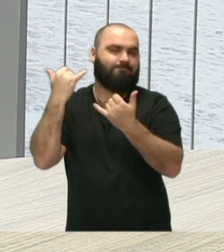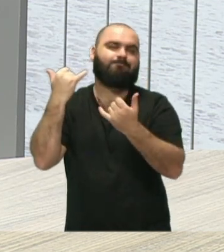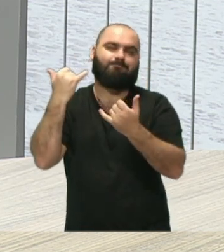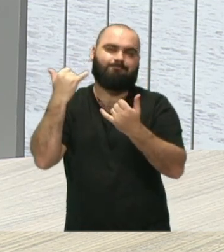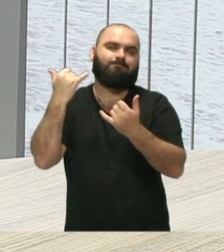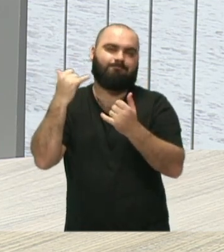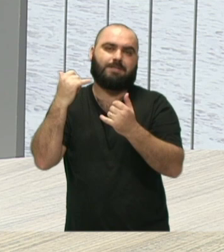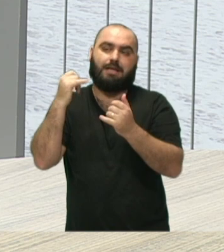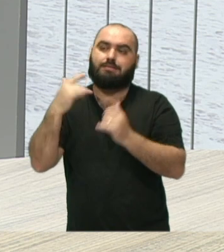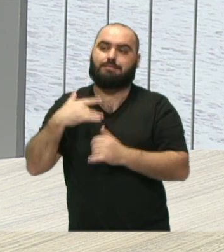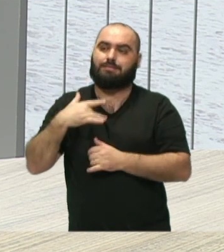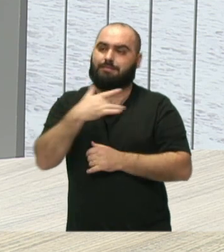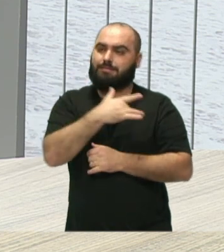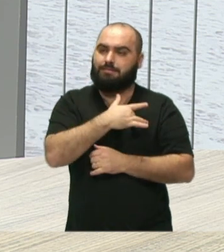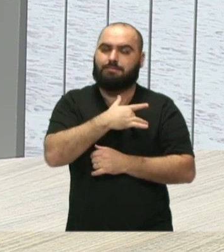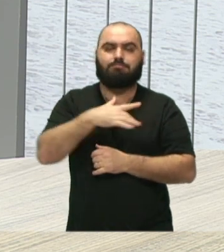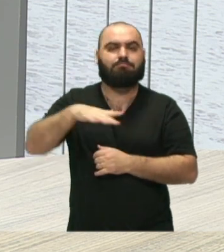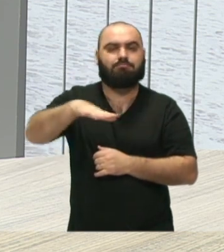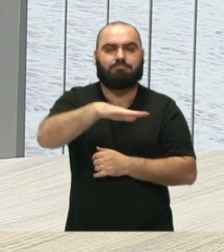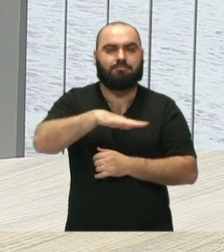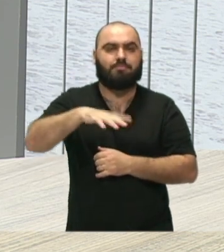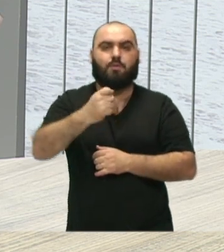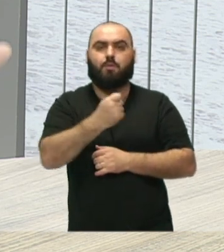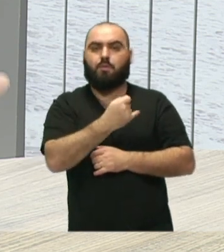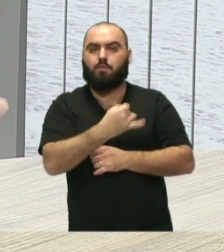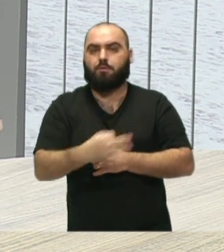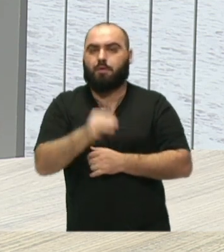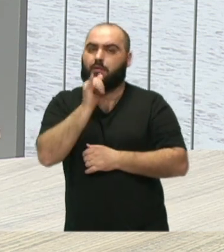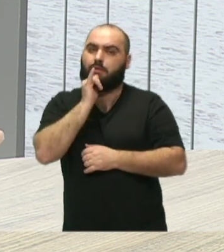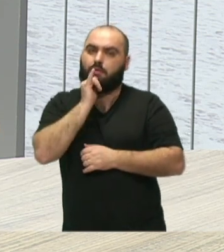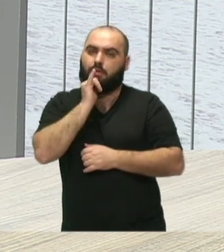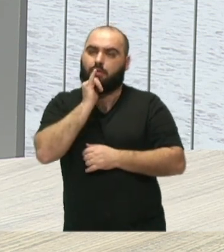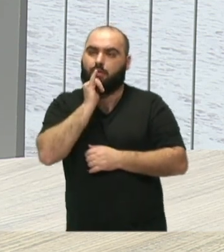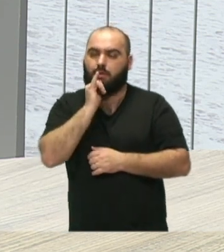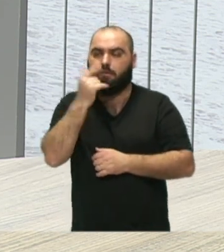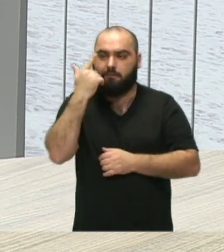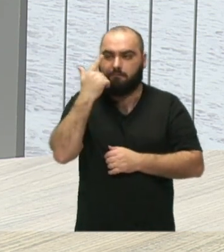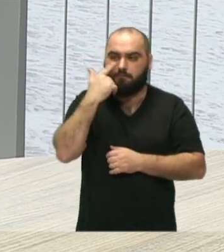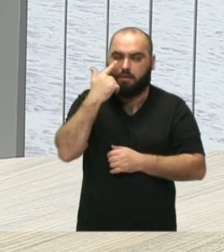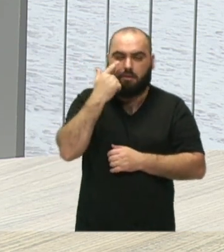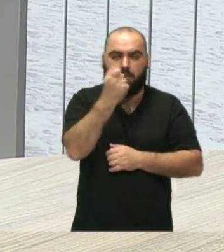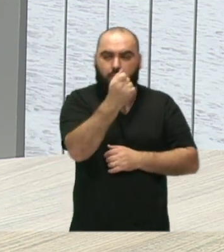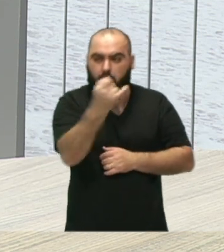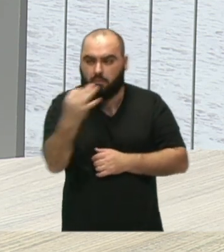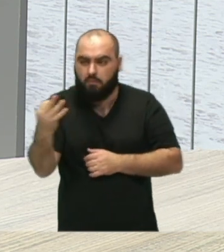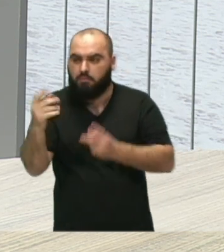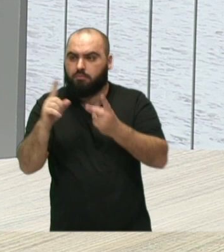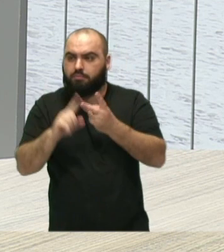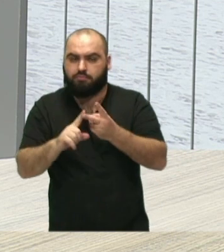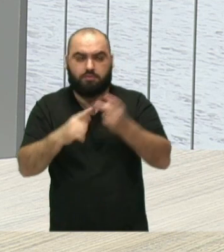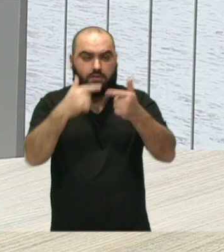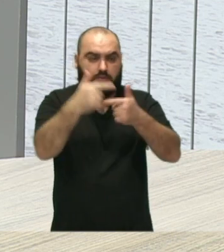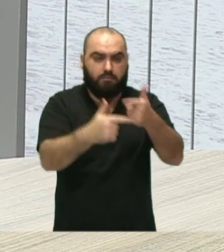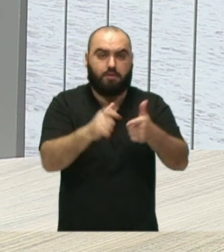na epidemiologia, que são os números. Então, a epidemiologia traz o diagnóstico e as ações em saúde